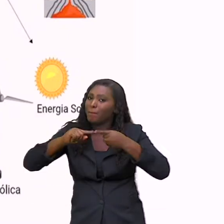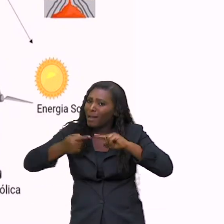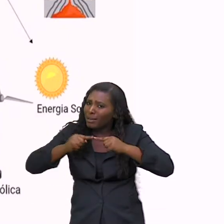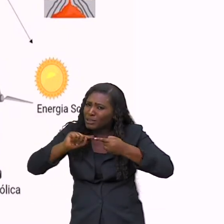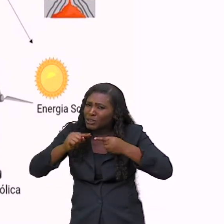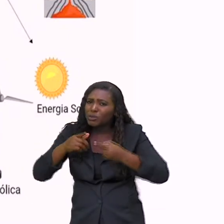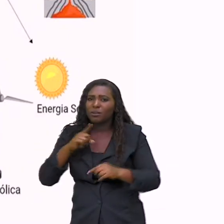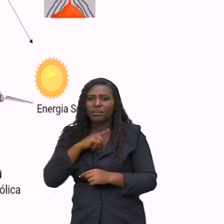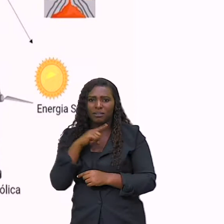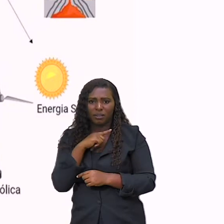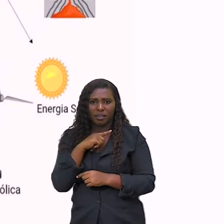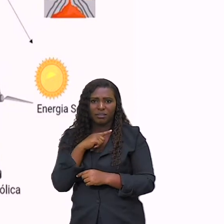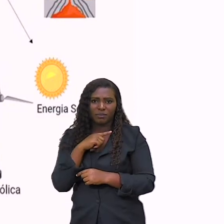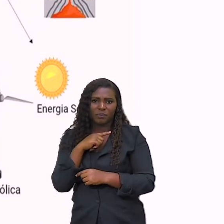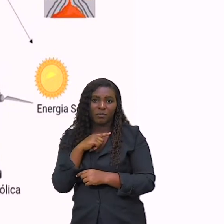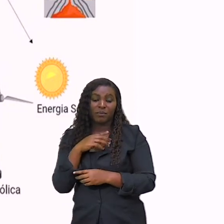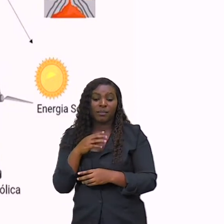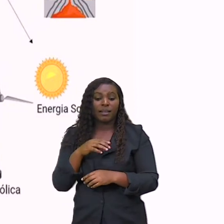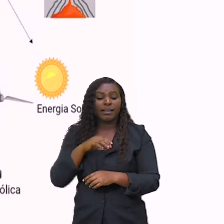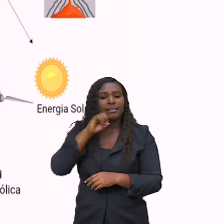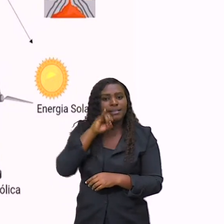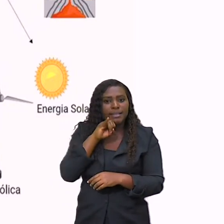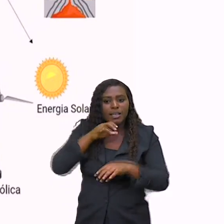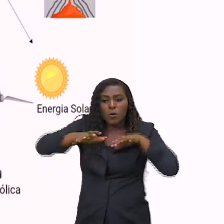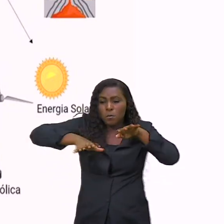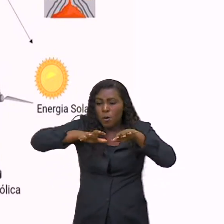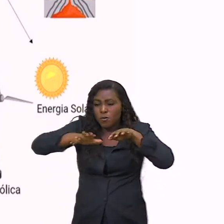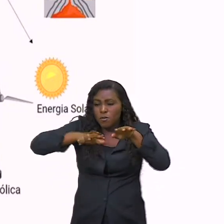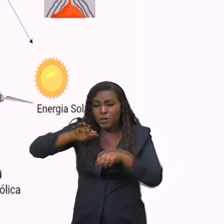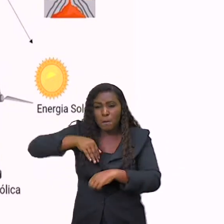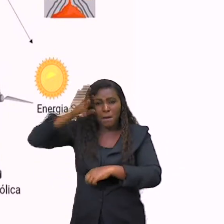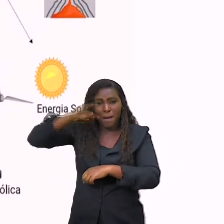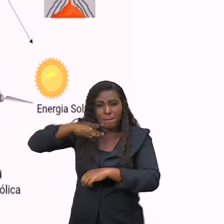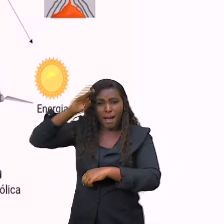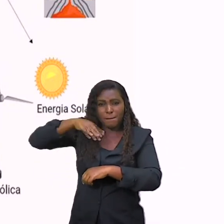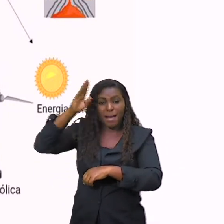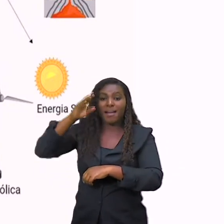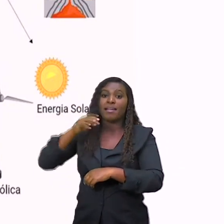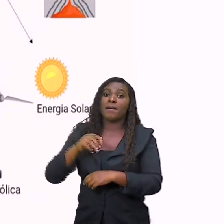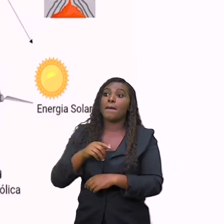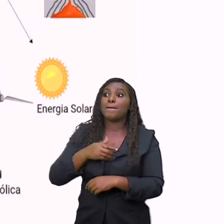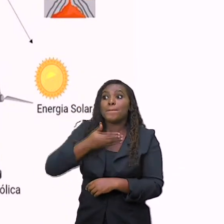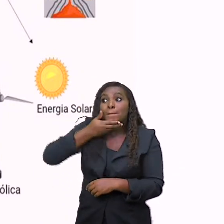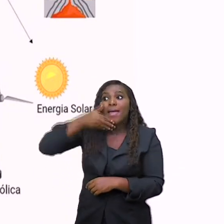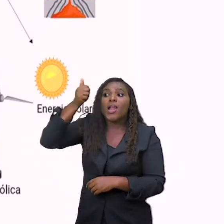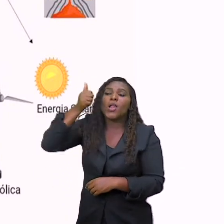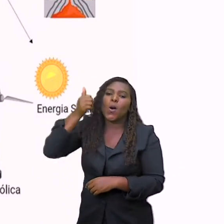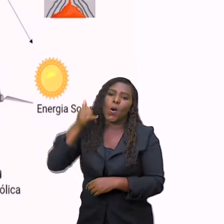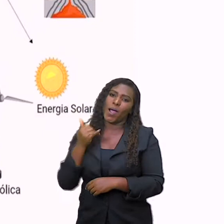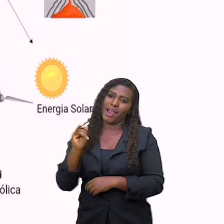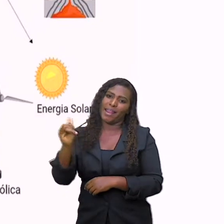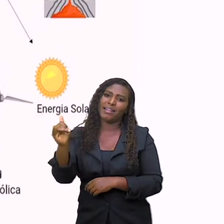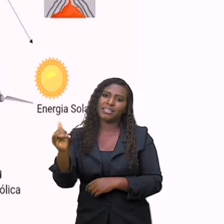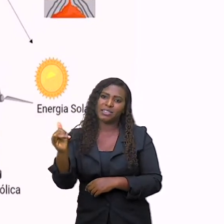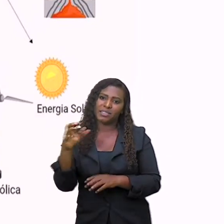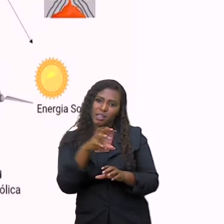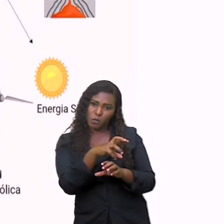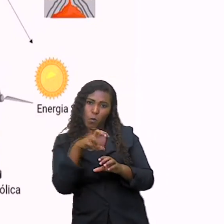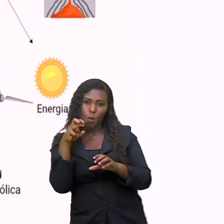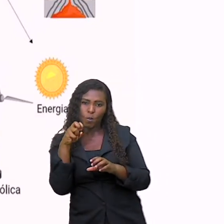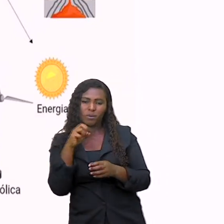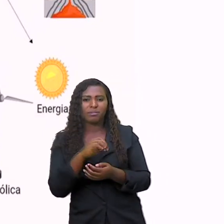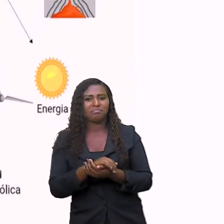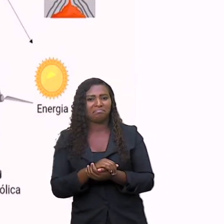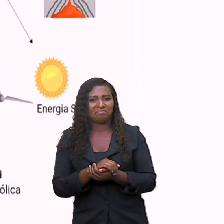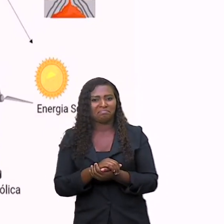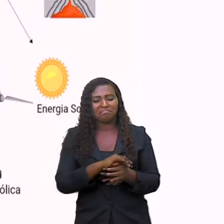temperatura, tornando-se, então, mais forte a energia térmica liberada. Um dos exemplos